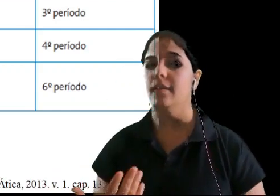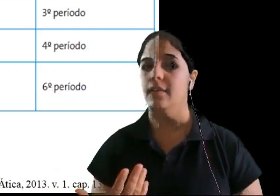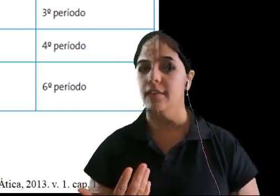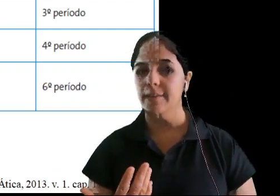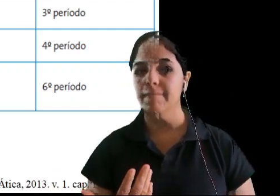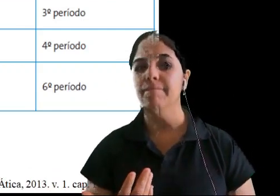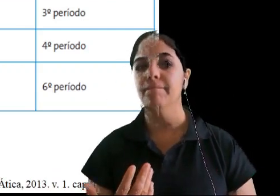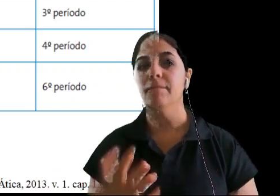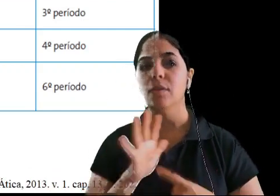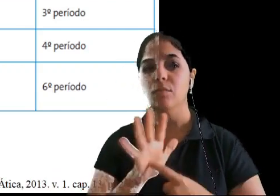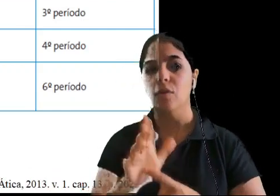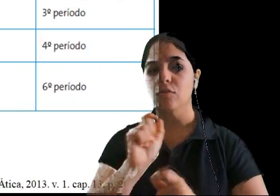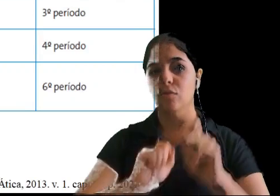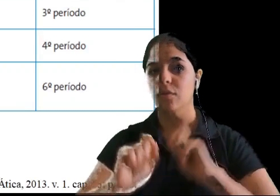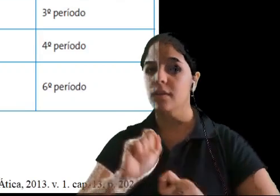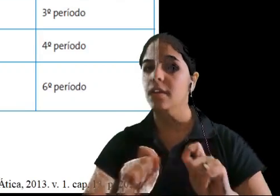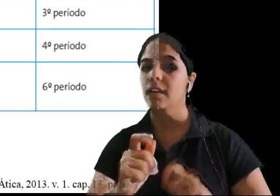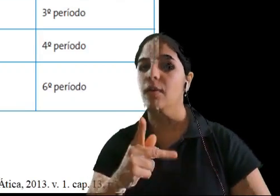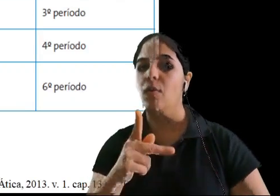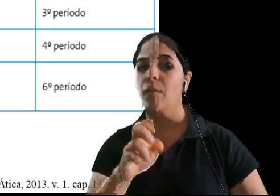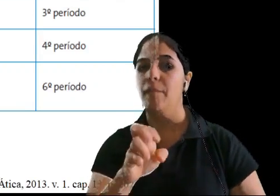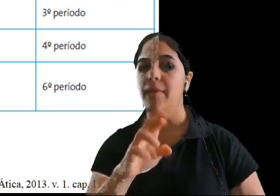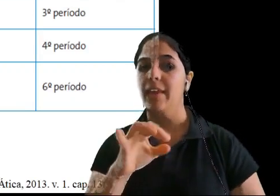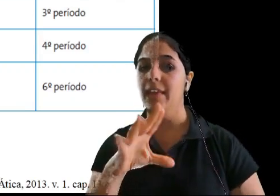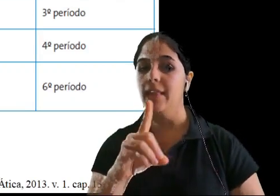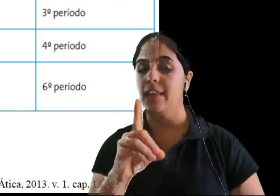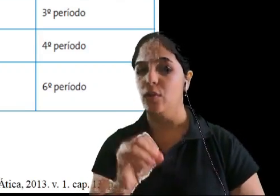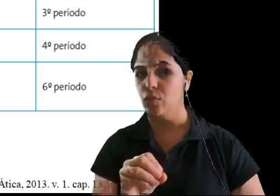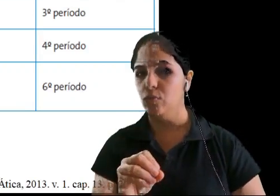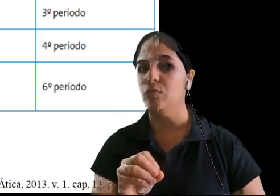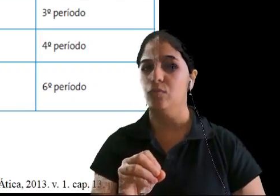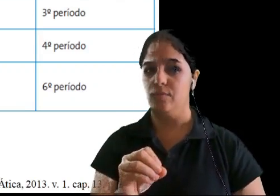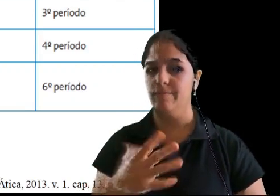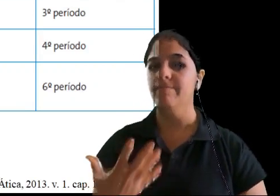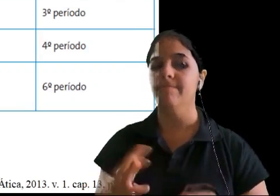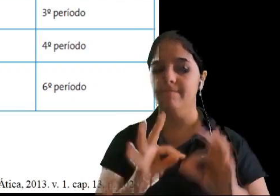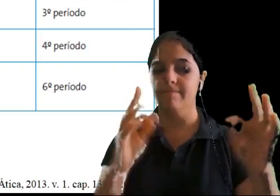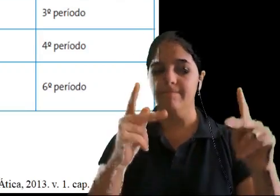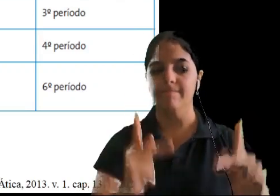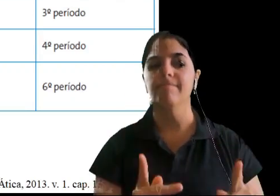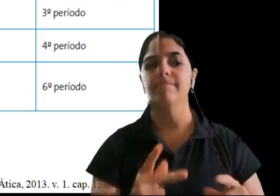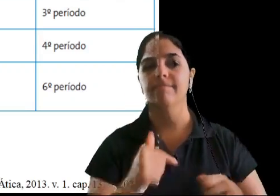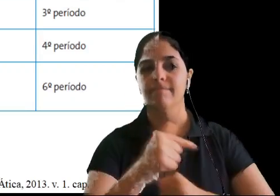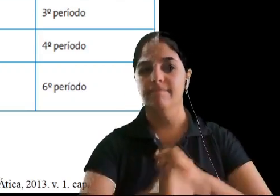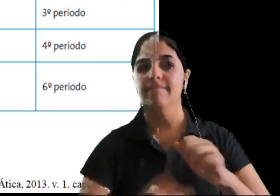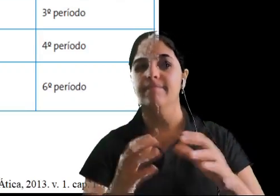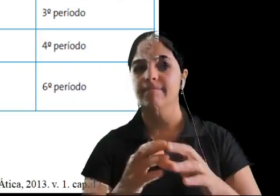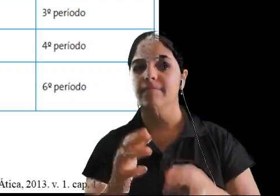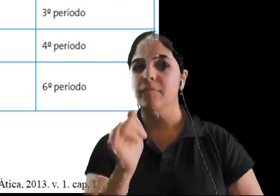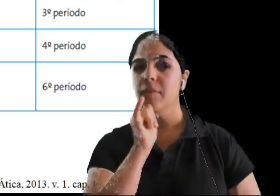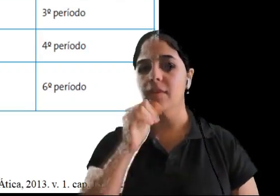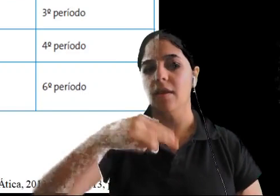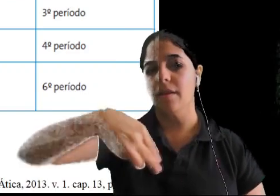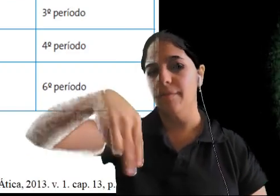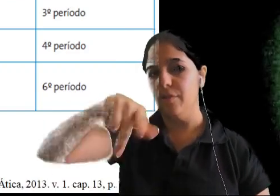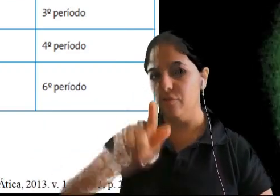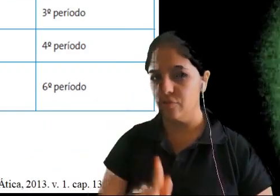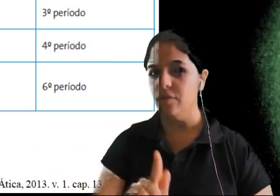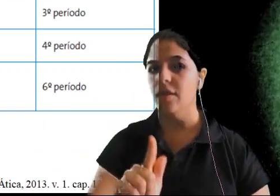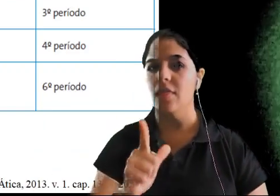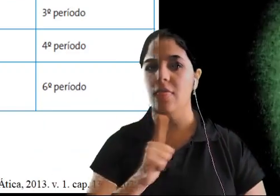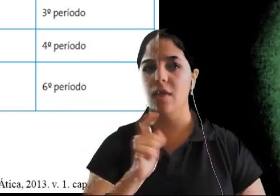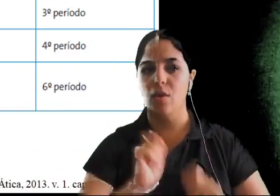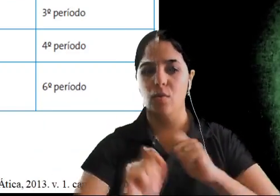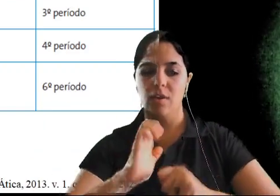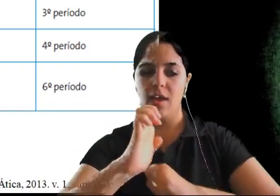energia preenchido indica o período da tabela ocupado pelo elemento. Por exemplo, o magnésio.